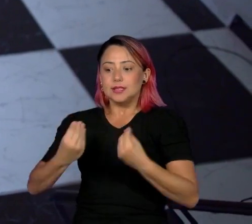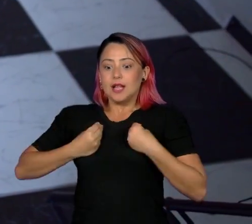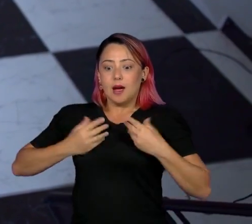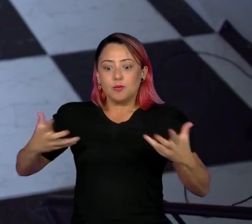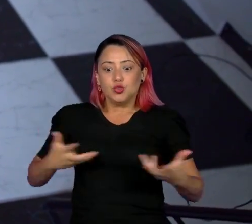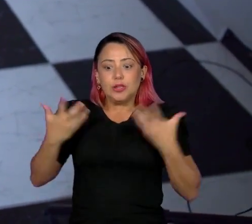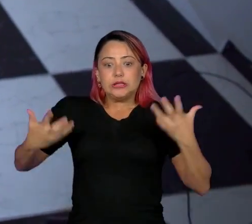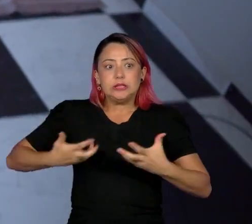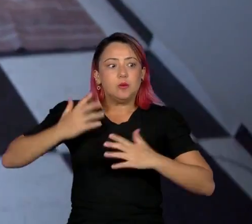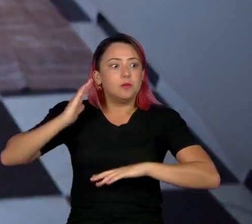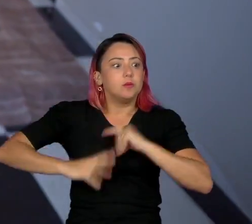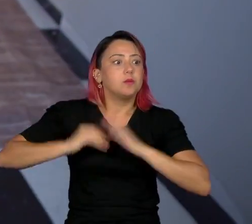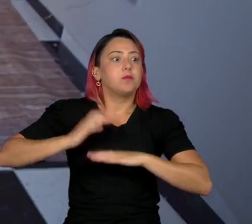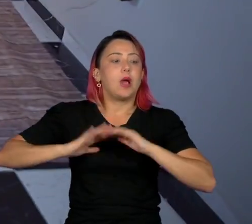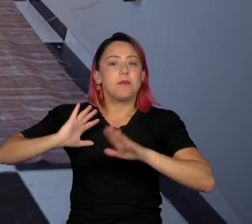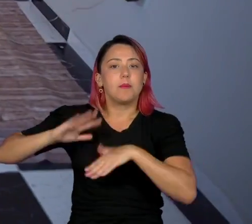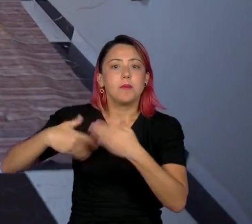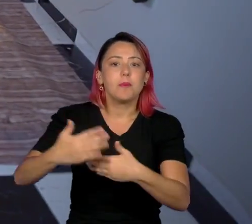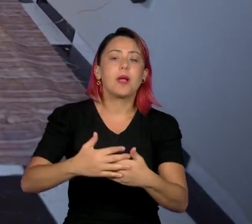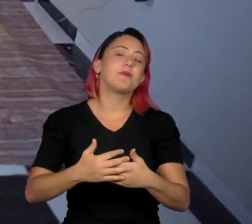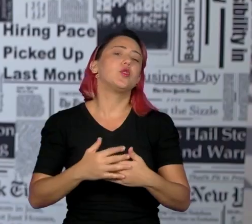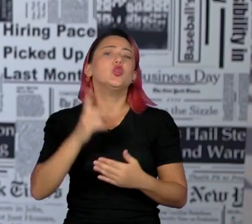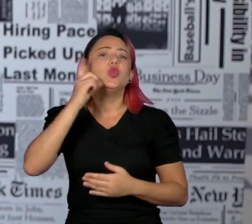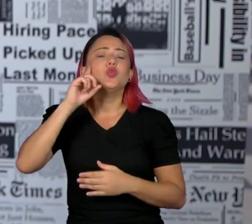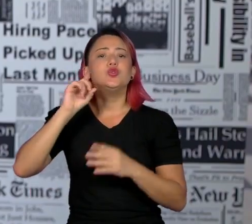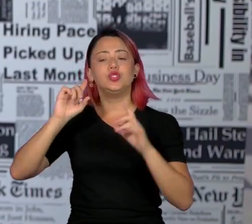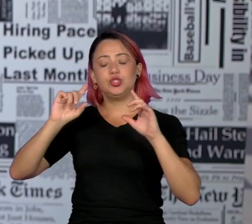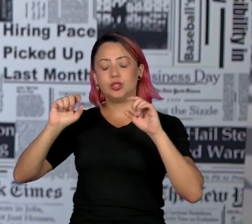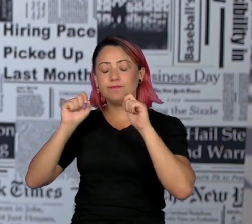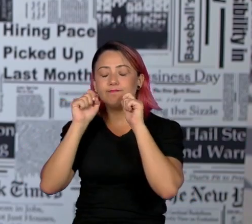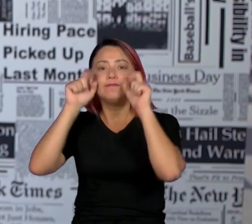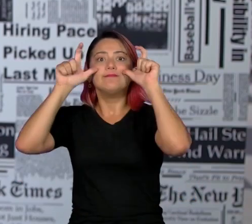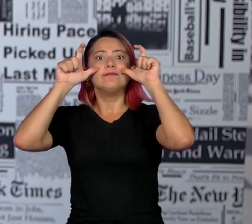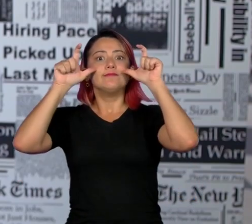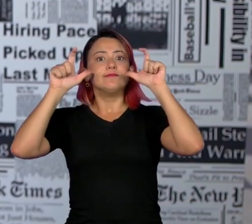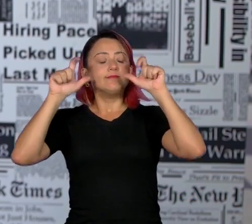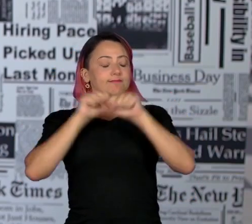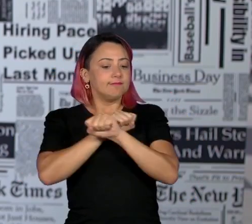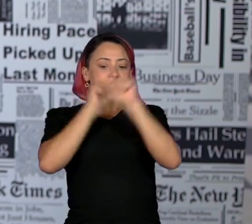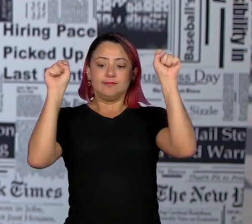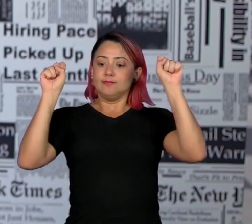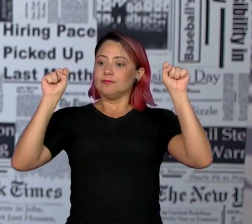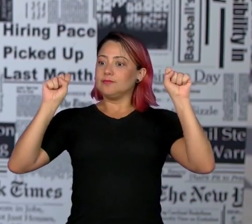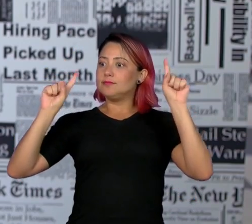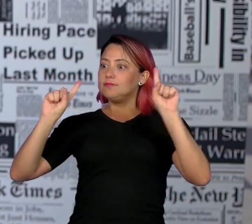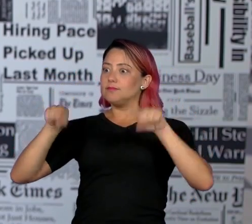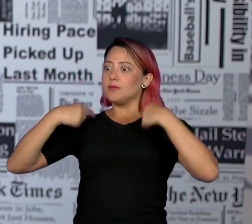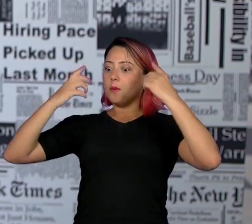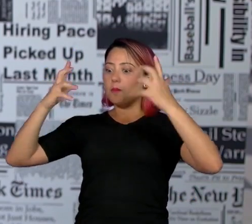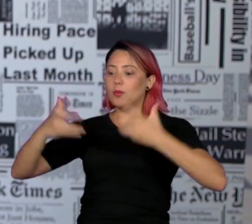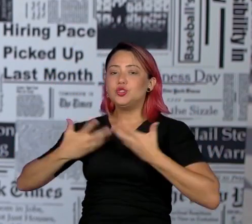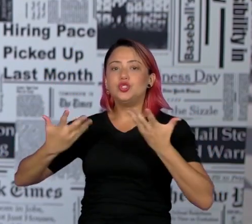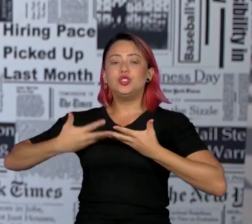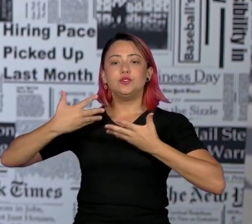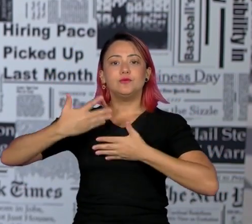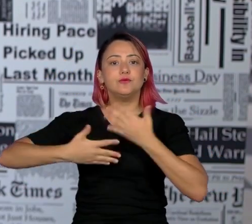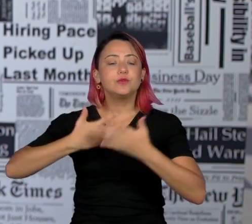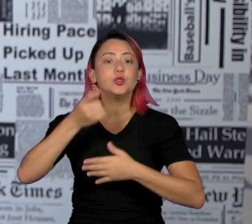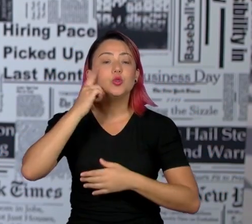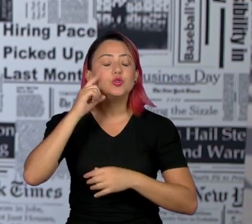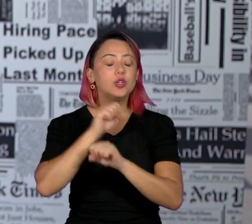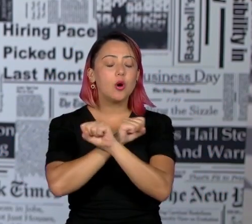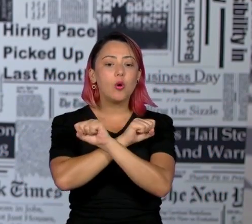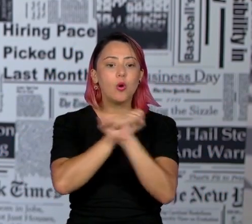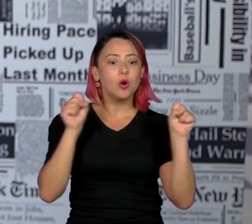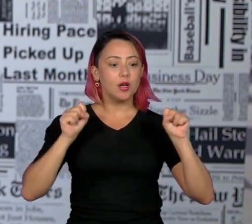algo que te motiva a acordar todos os dias, é algo que te impulsiona a lutar, acordar e